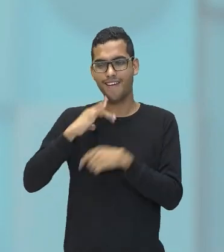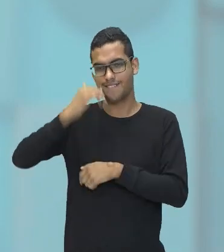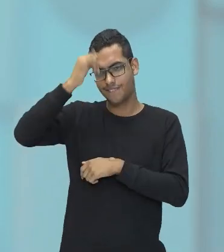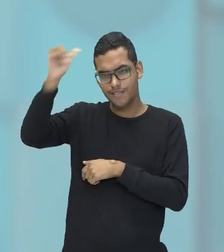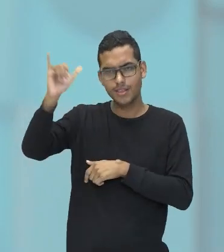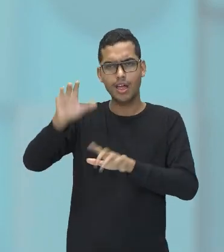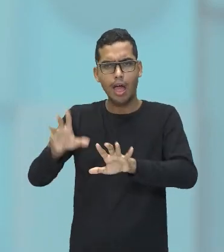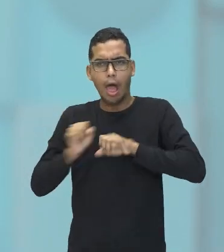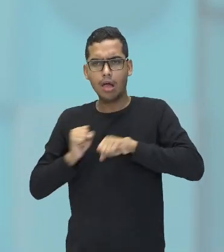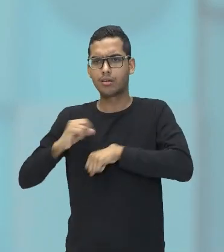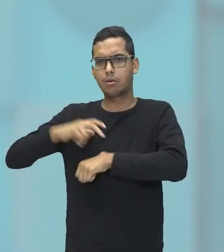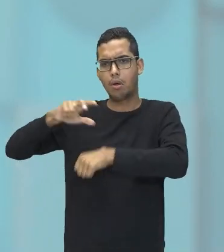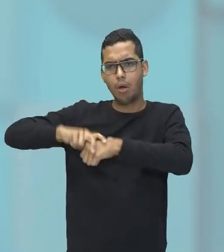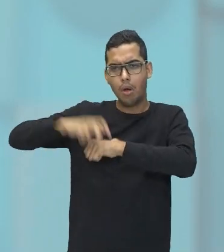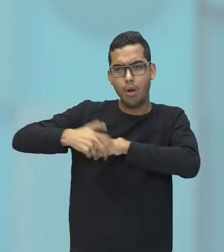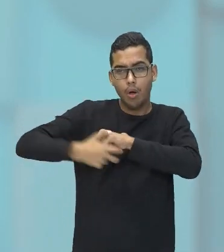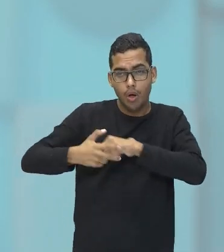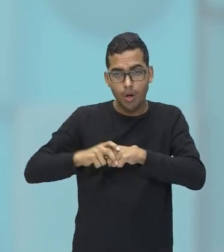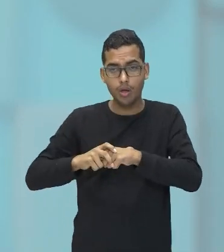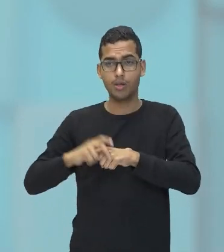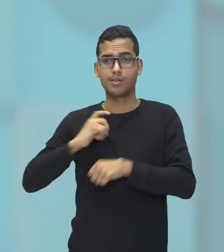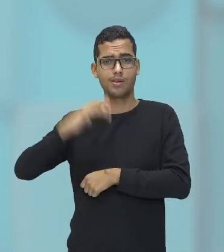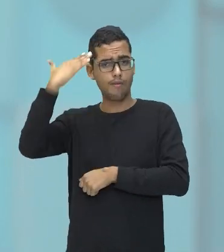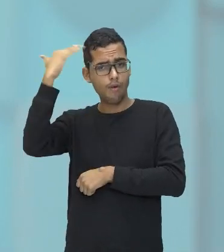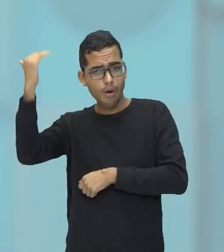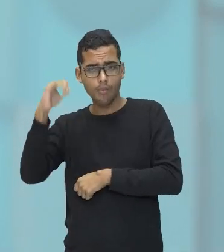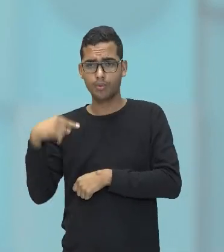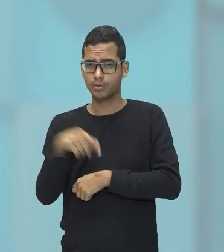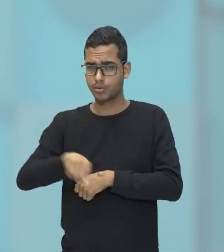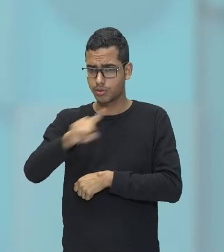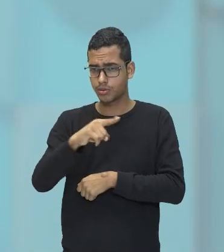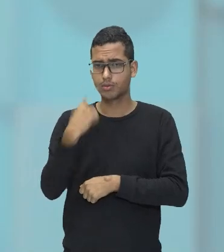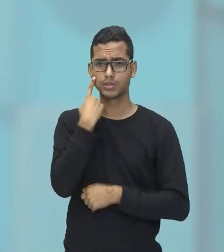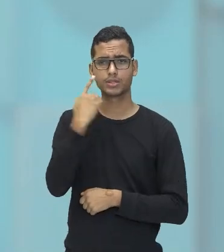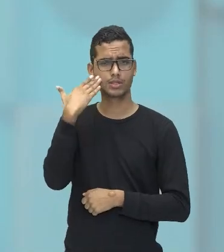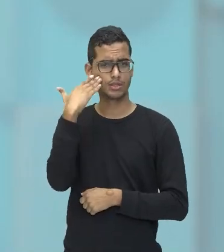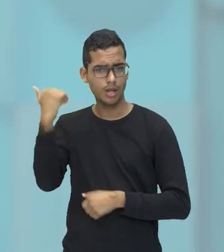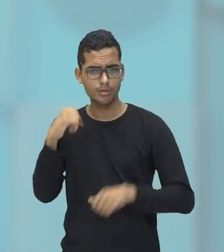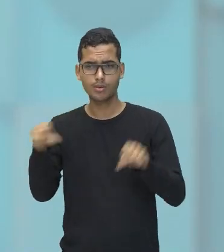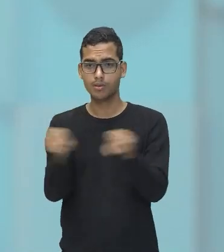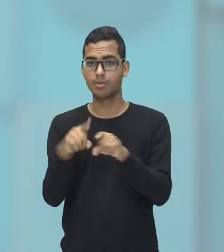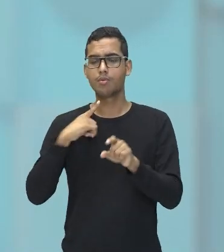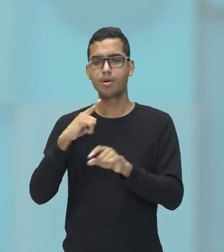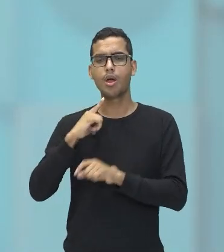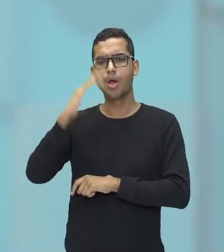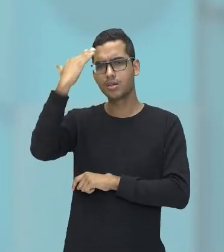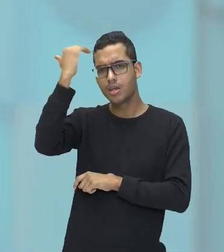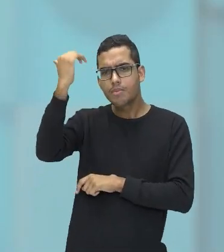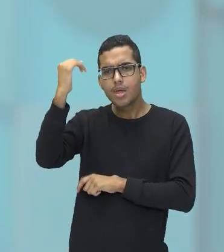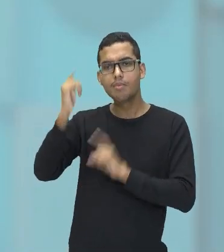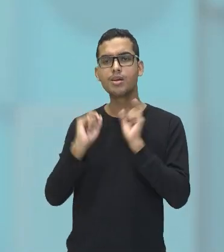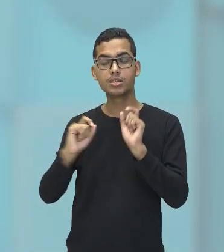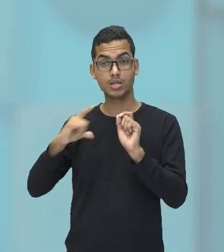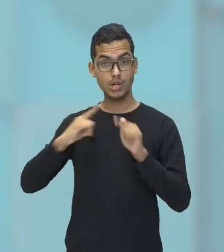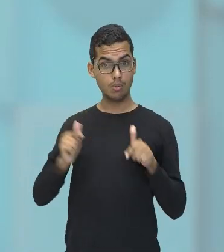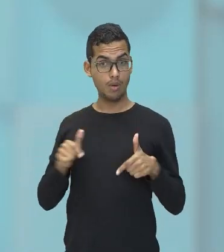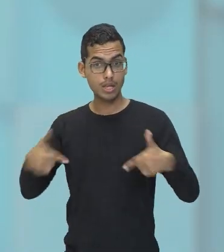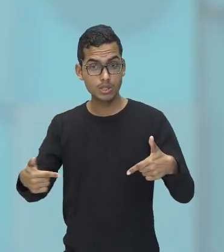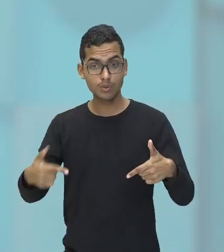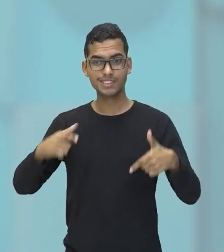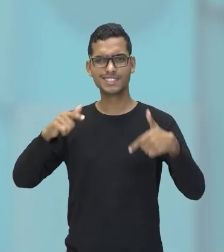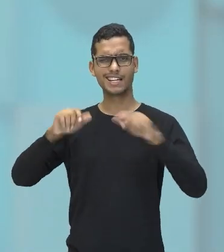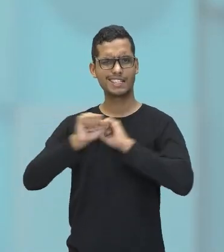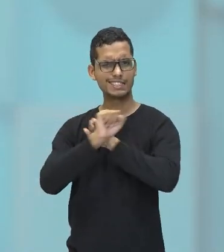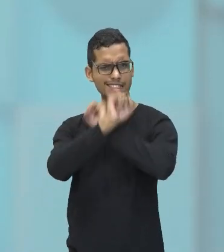cientificamente conhecidas de todos para que o combate seja efetivo. E que informações são essas?